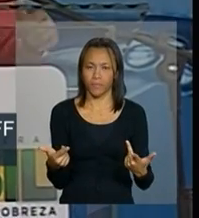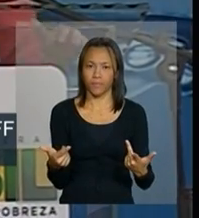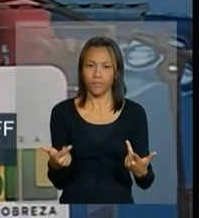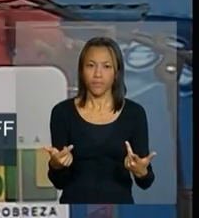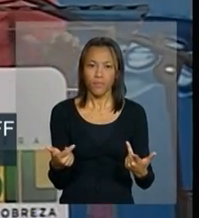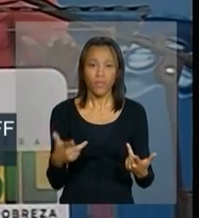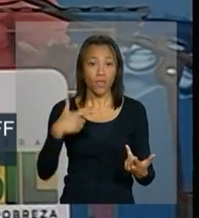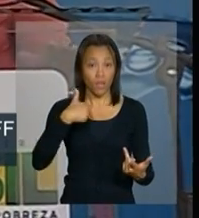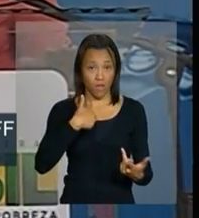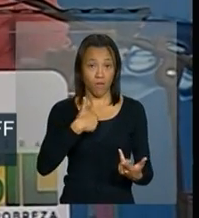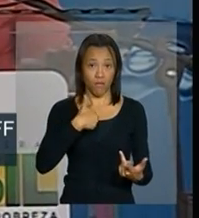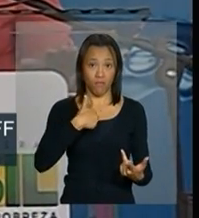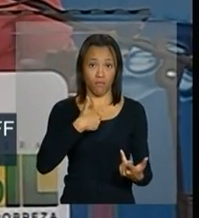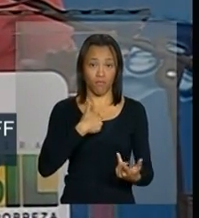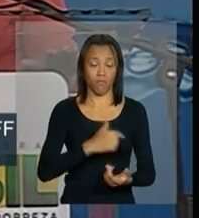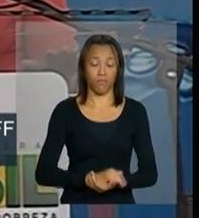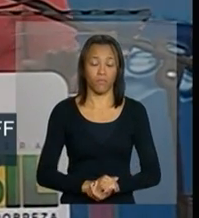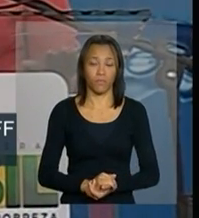Eu fico